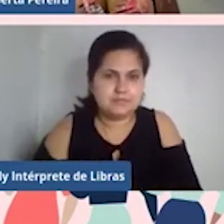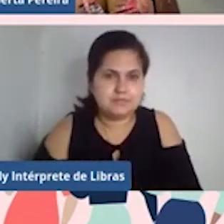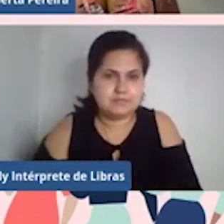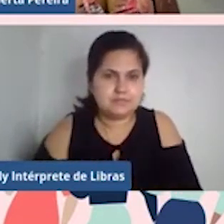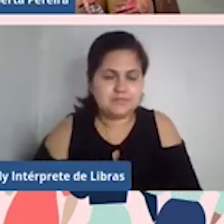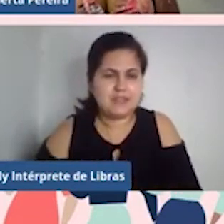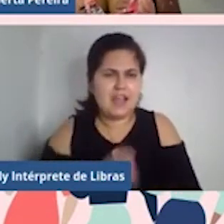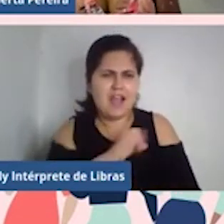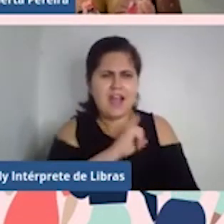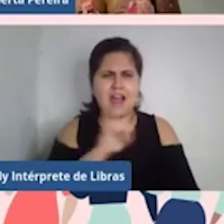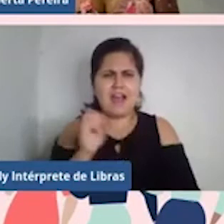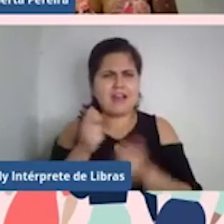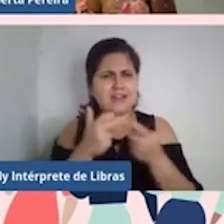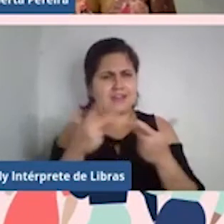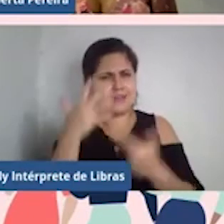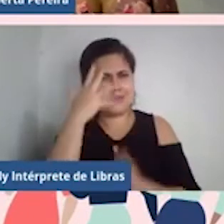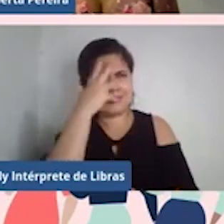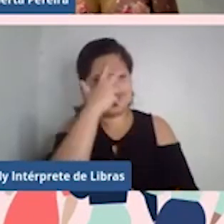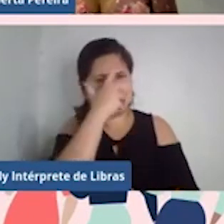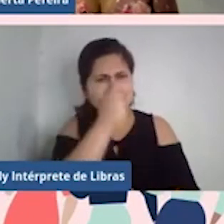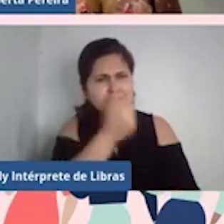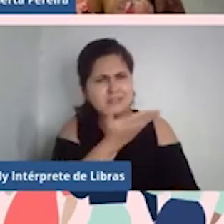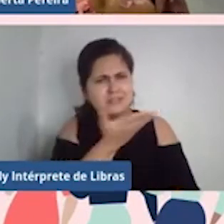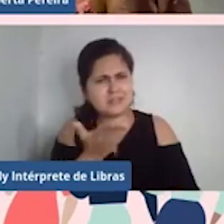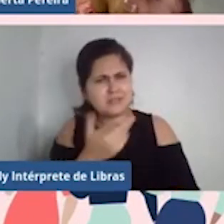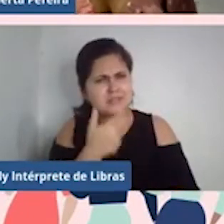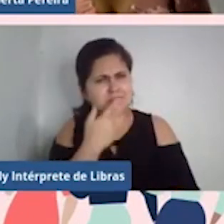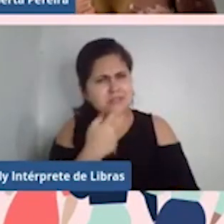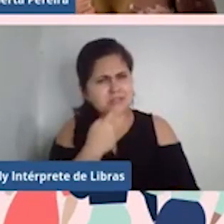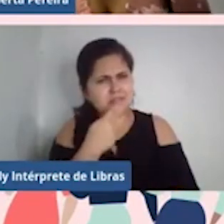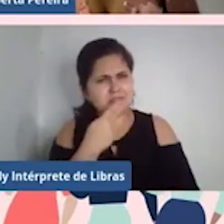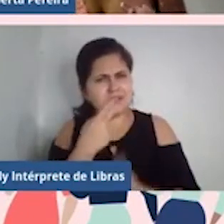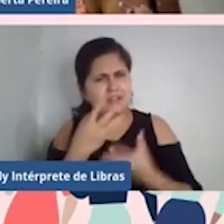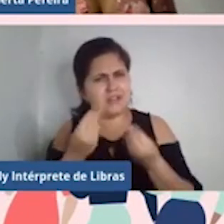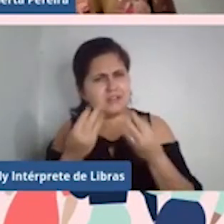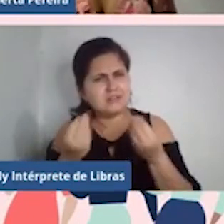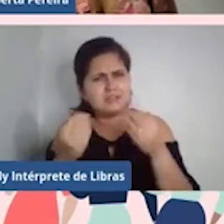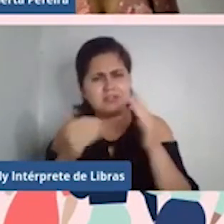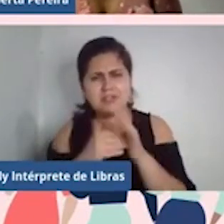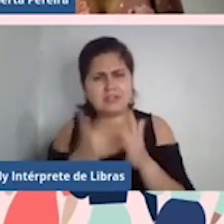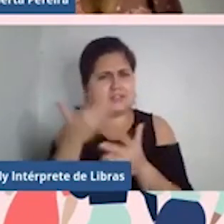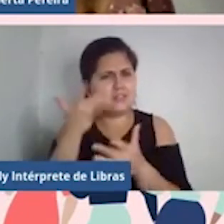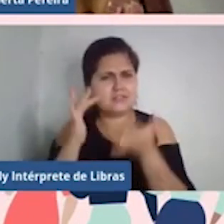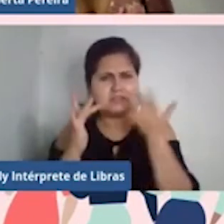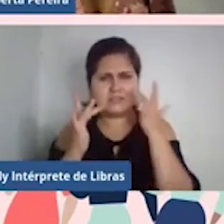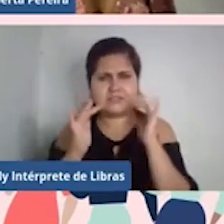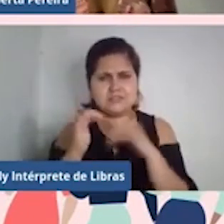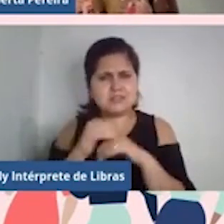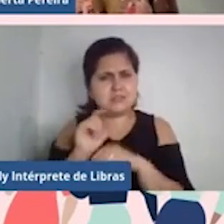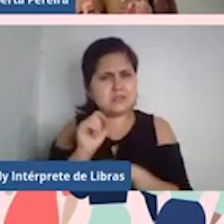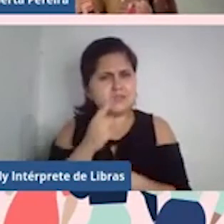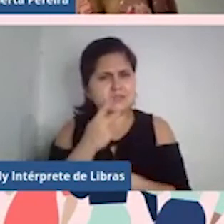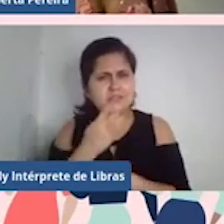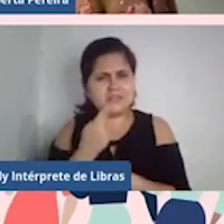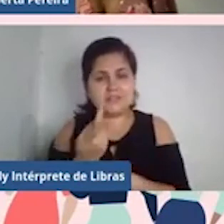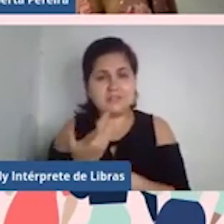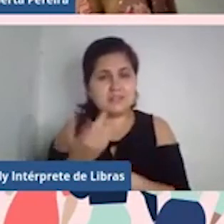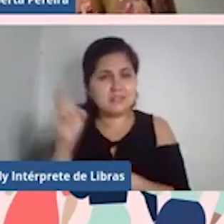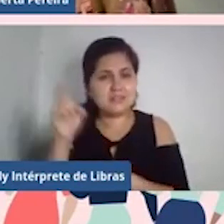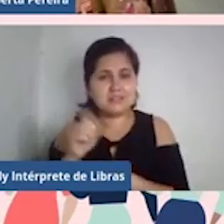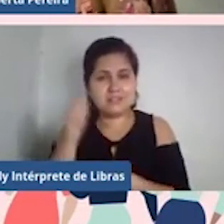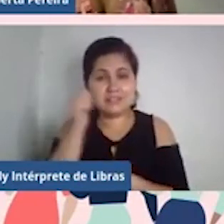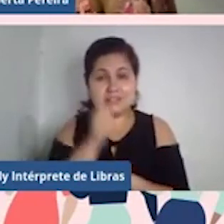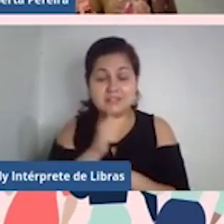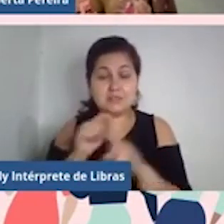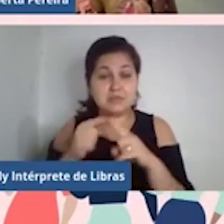Ai, que coisas lindas que vocês falaram, e falaram tanto que eu até nem tenho mais o que falar do que é ser mulher, mas